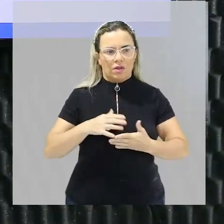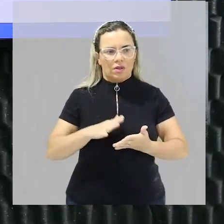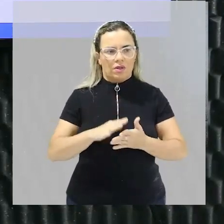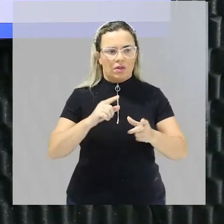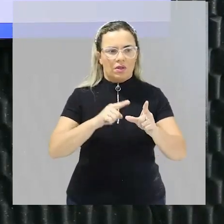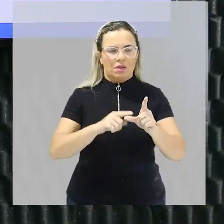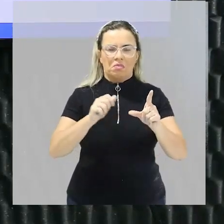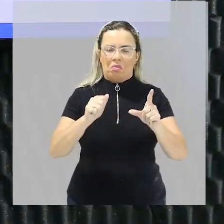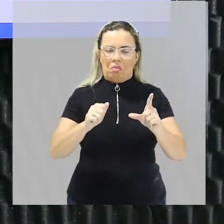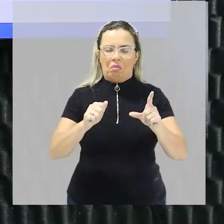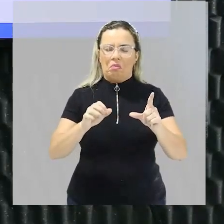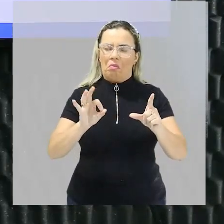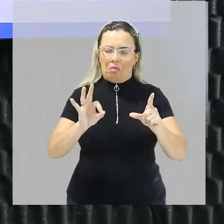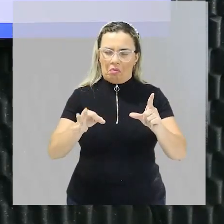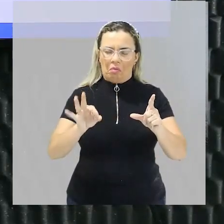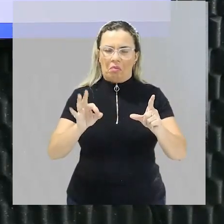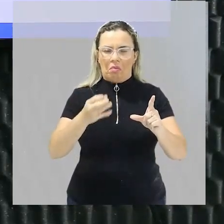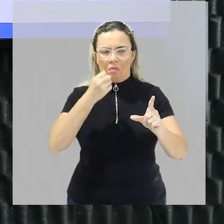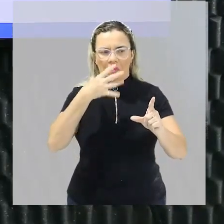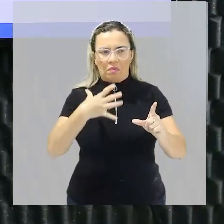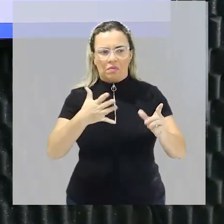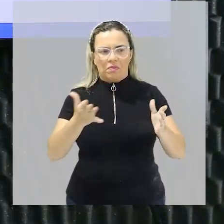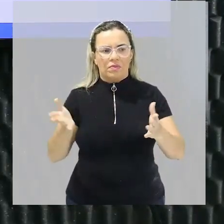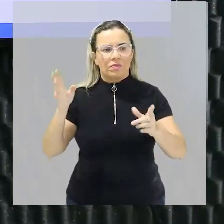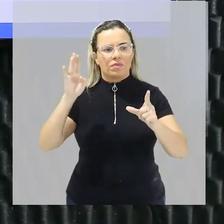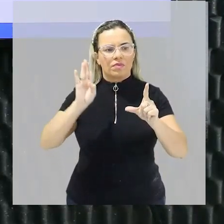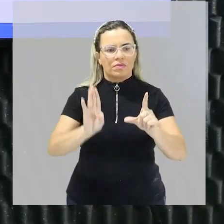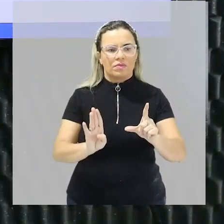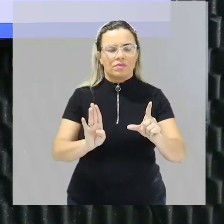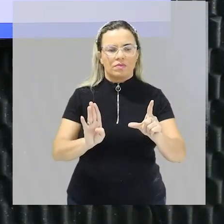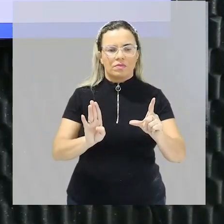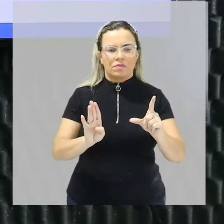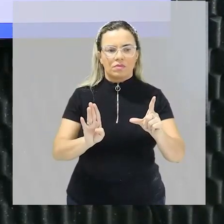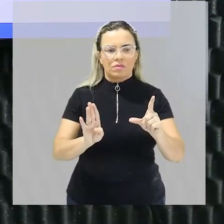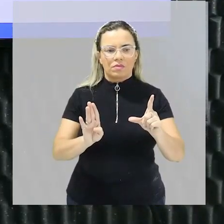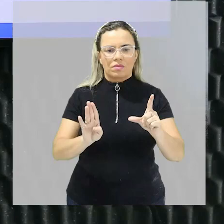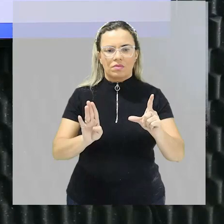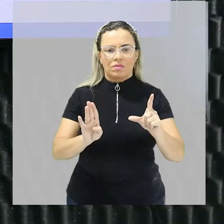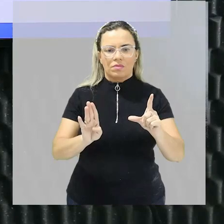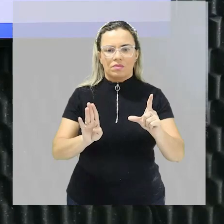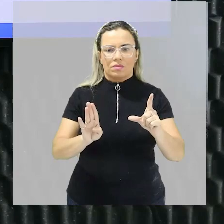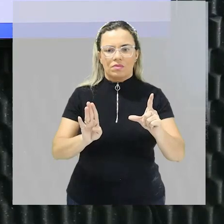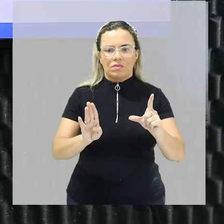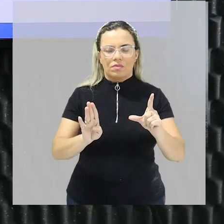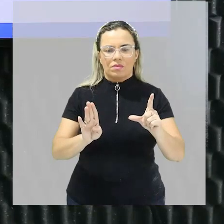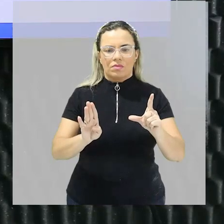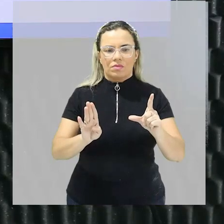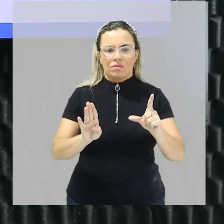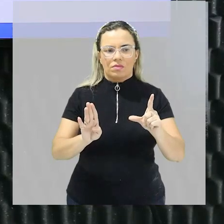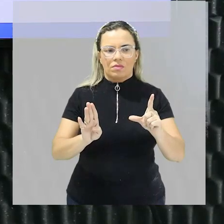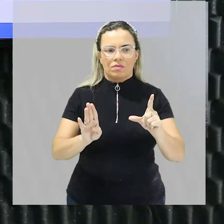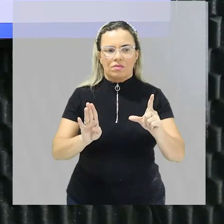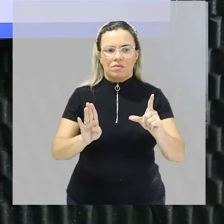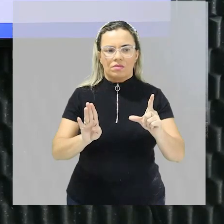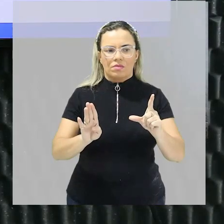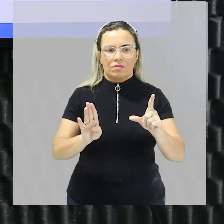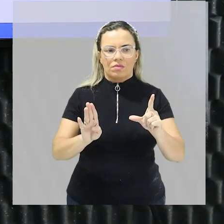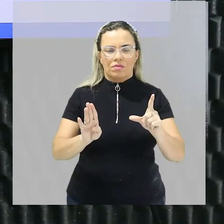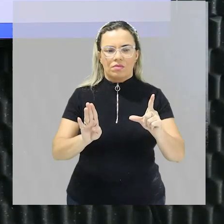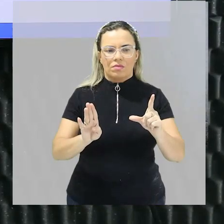A está bem construída para nós. O juízo de gosto concorre para a construção da cultura e da sociabilidade.